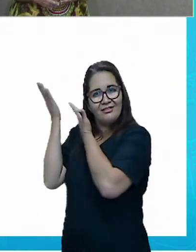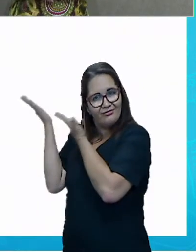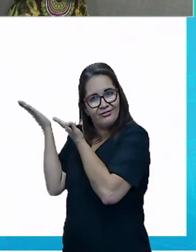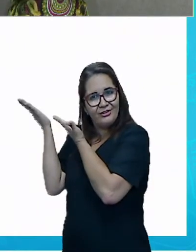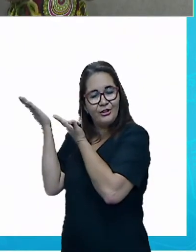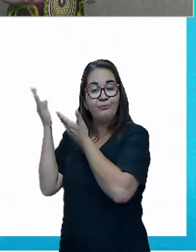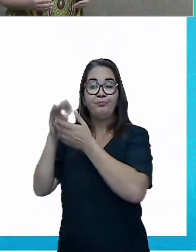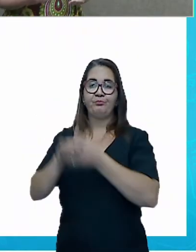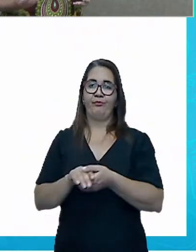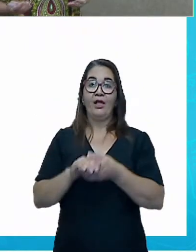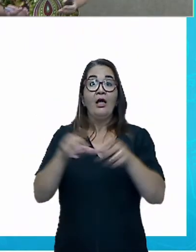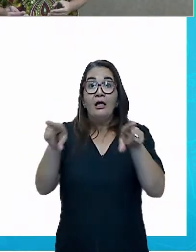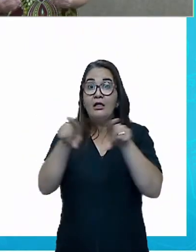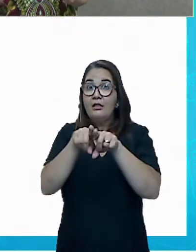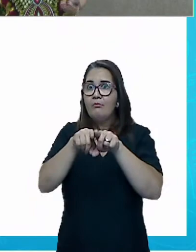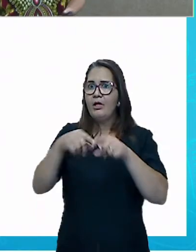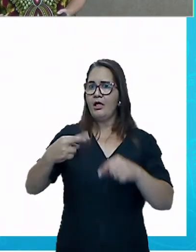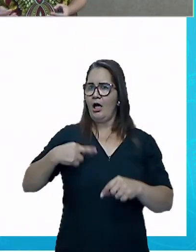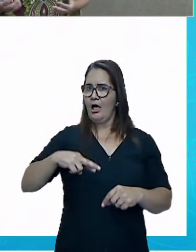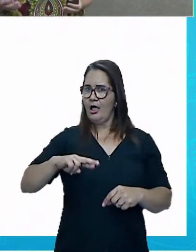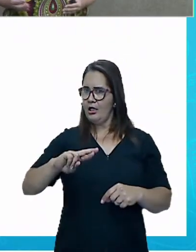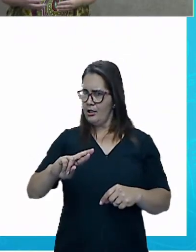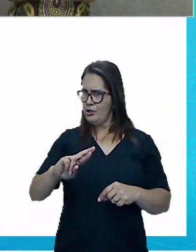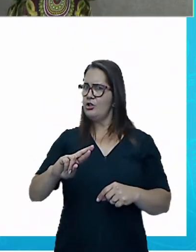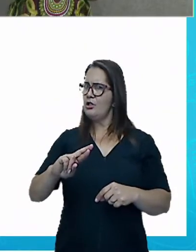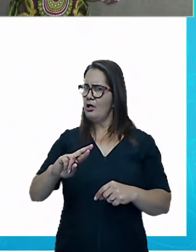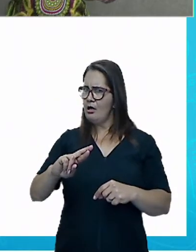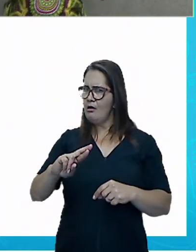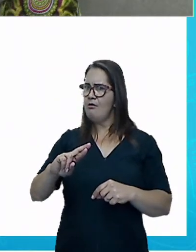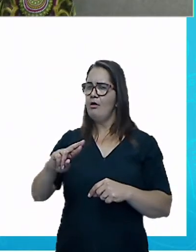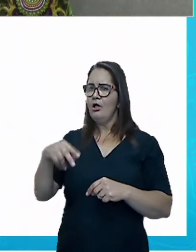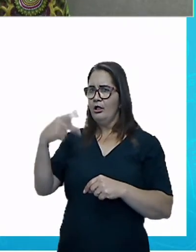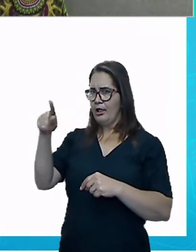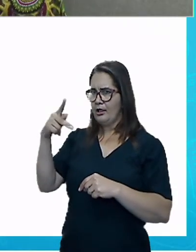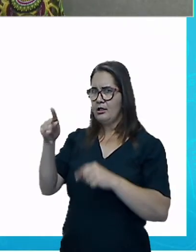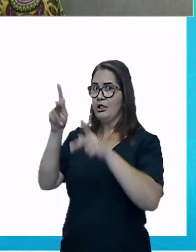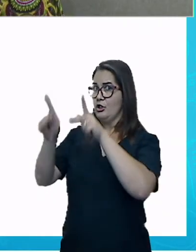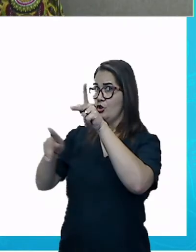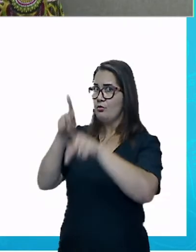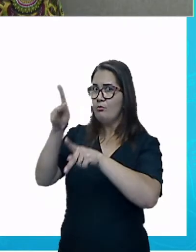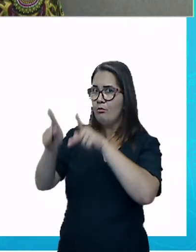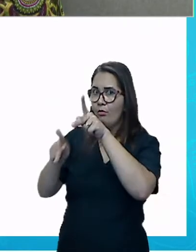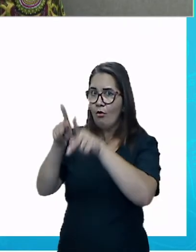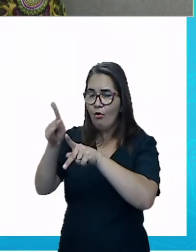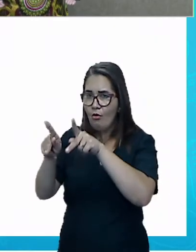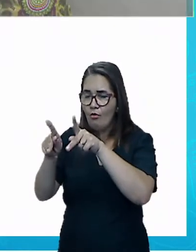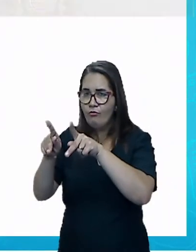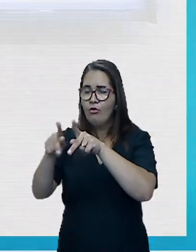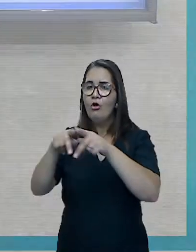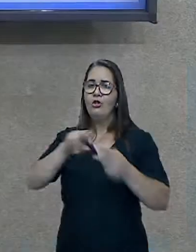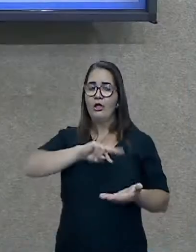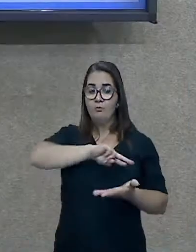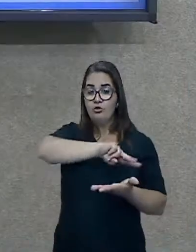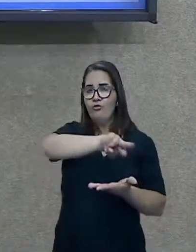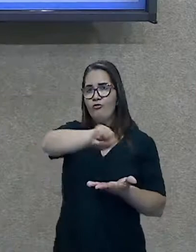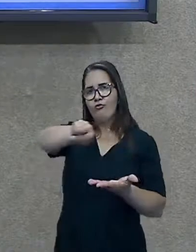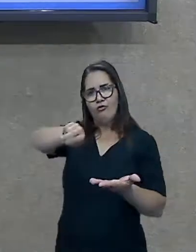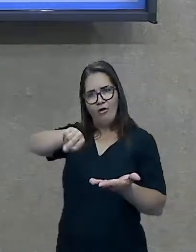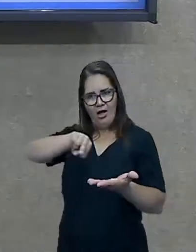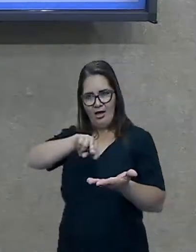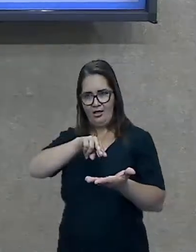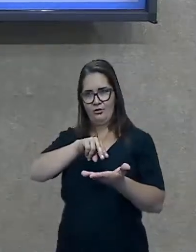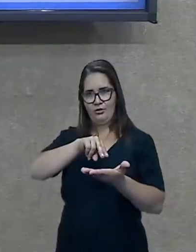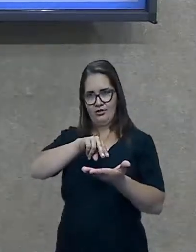A religião iorubá é centrada em torno de divindades, que são conhecidas coletivamente como os orixás, como